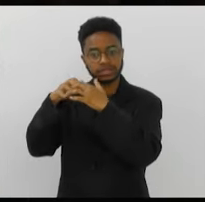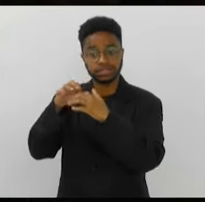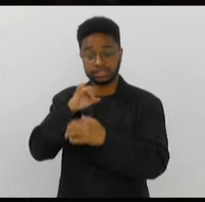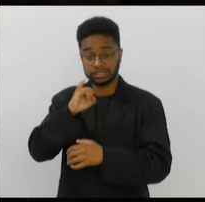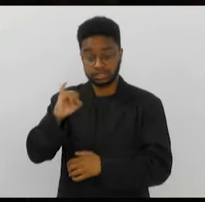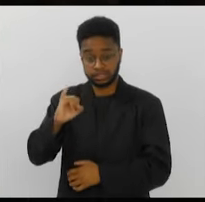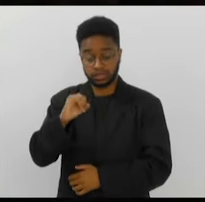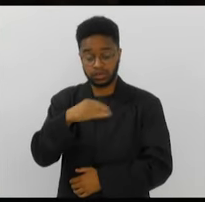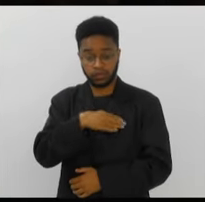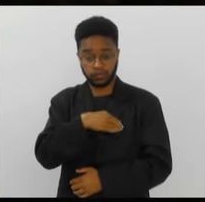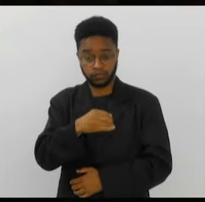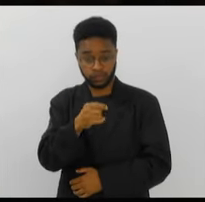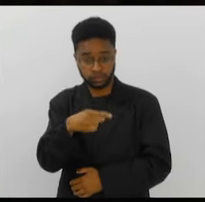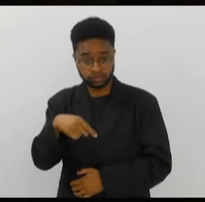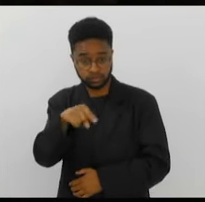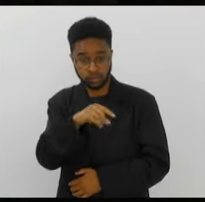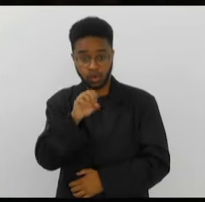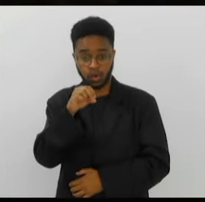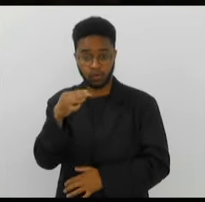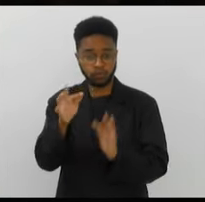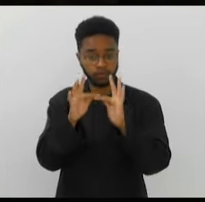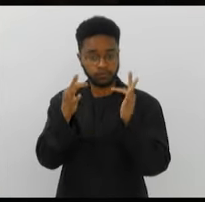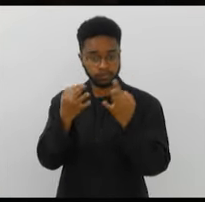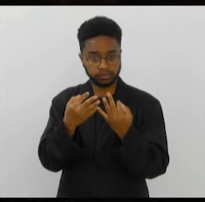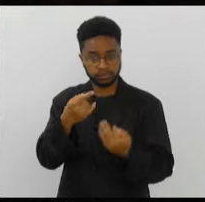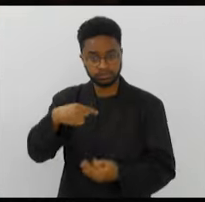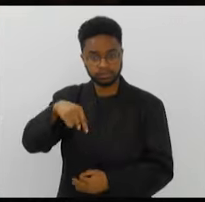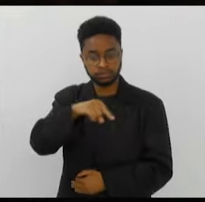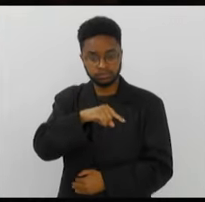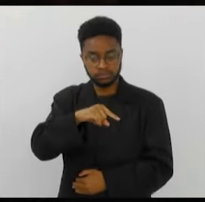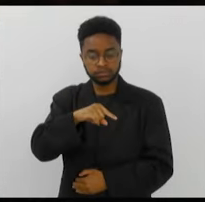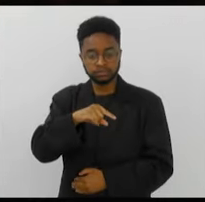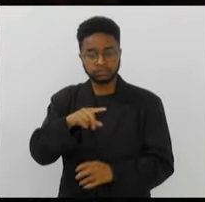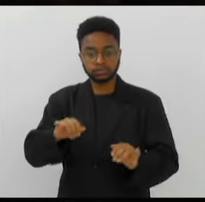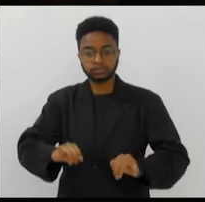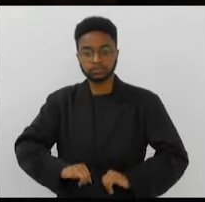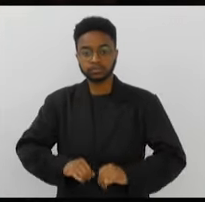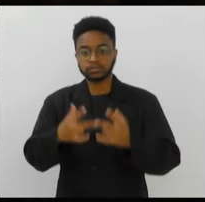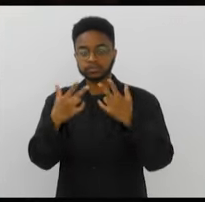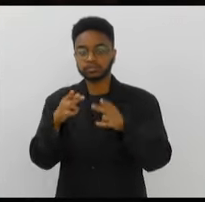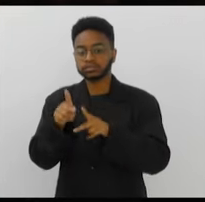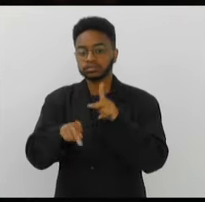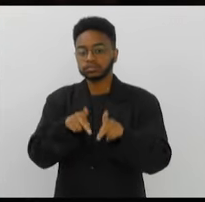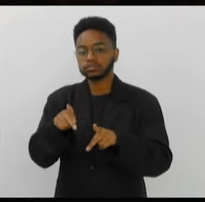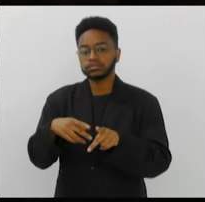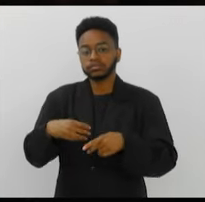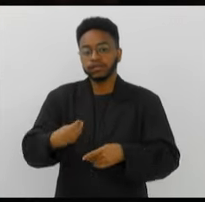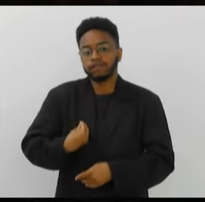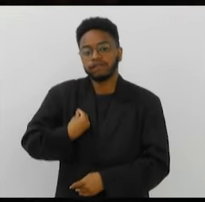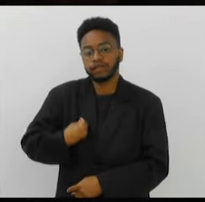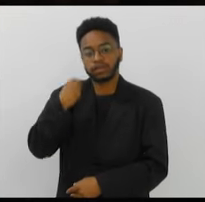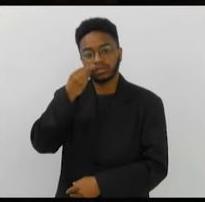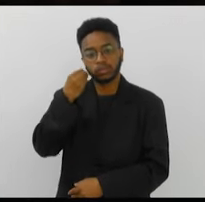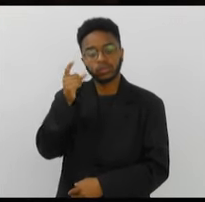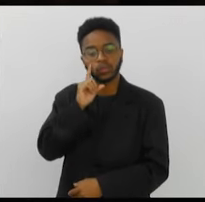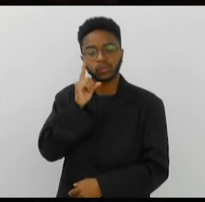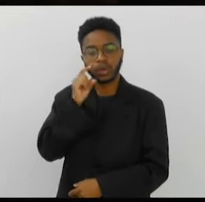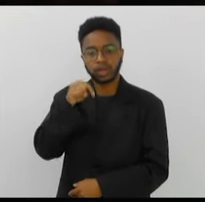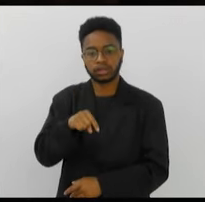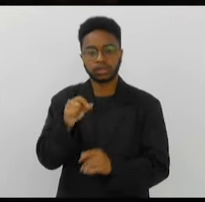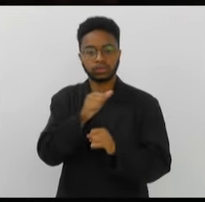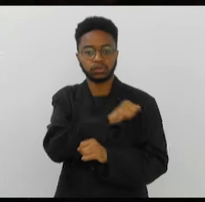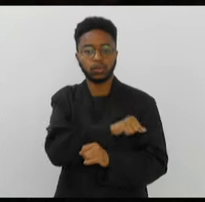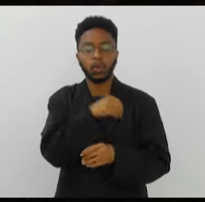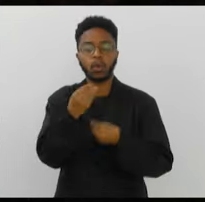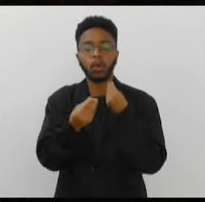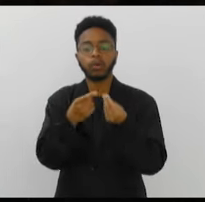filho de vocês ou um parente sofresse o que a população está sofrendo todo dia aqui no Rio de Janeiro, pô. Como que